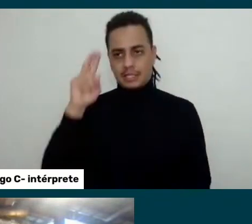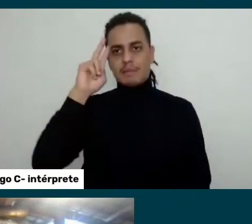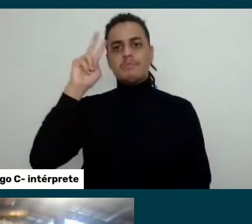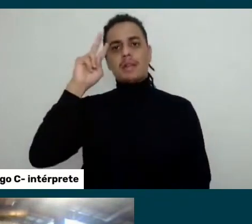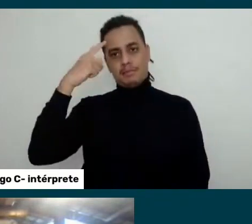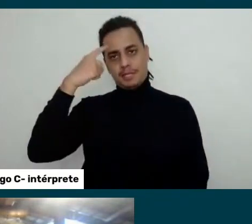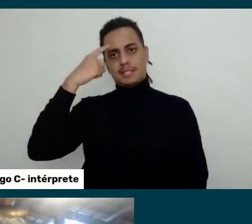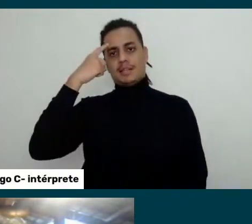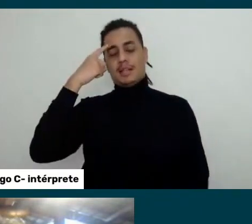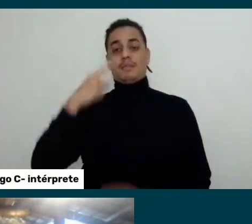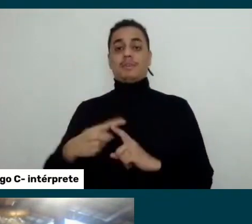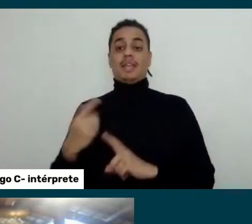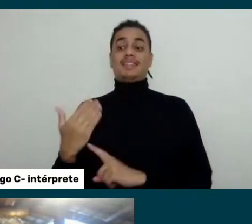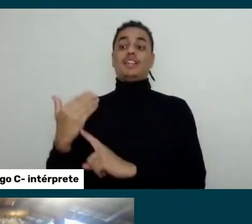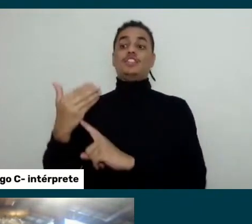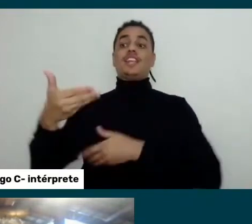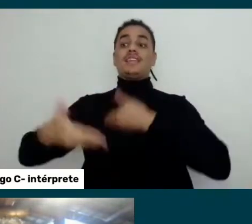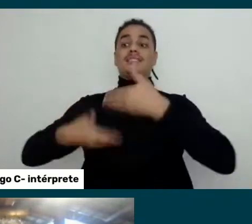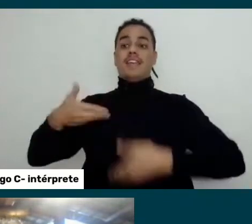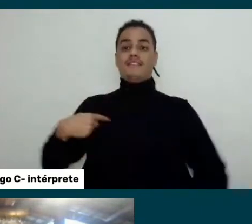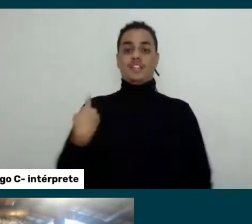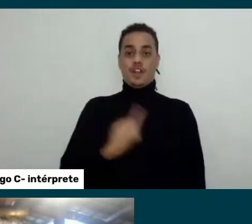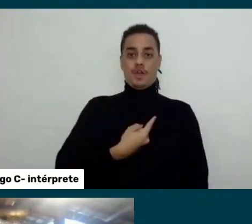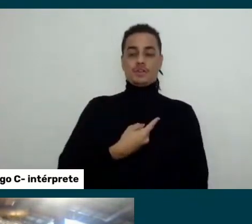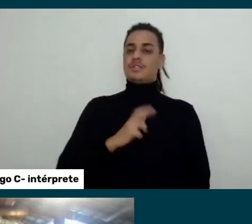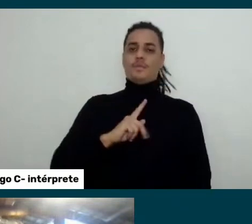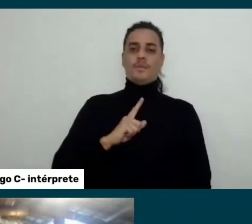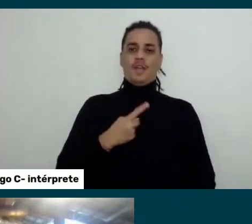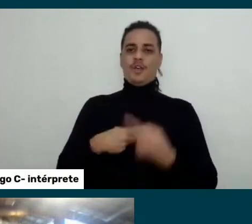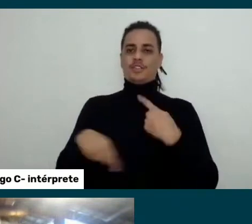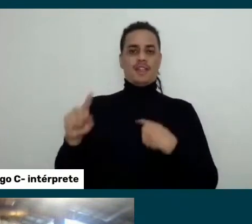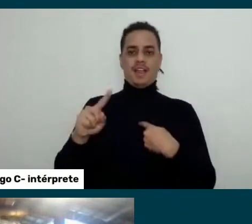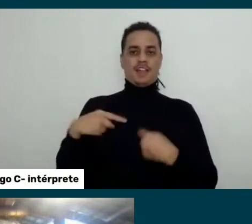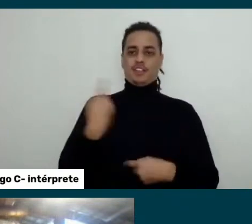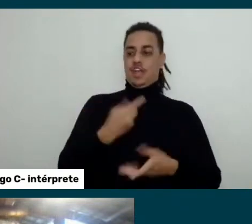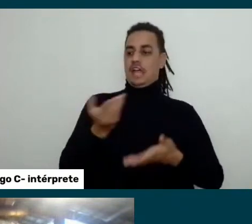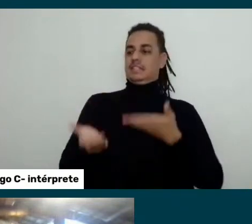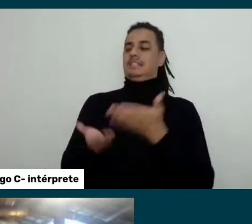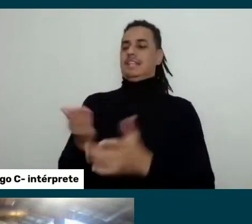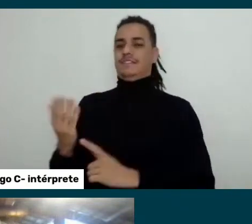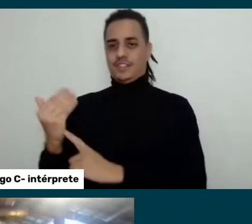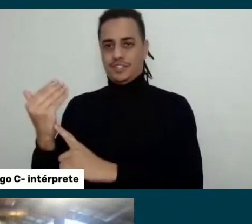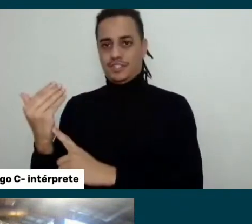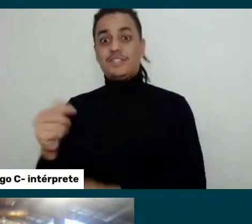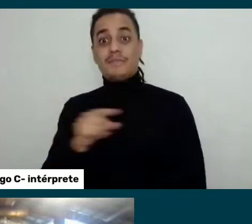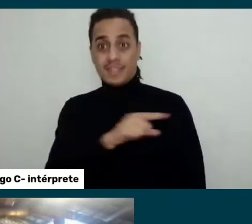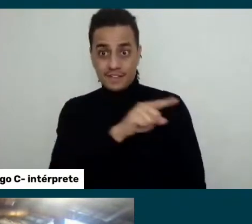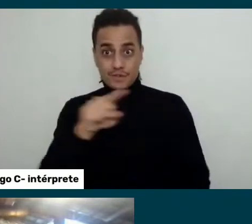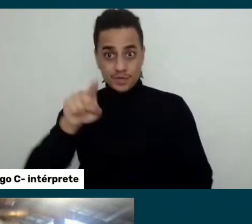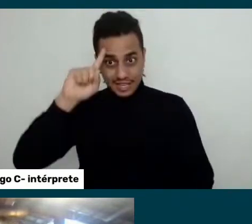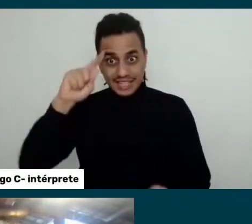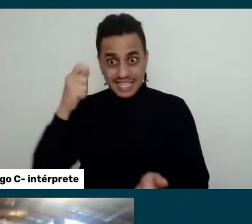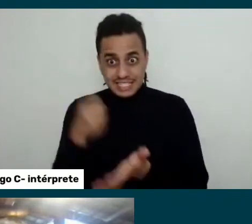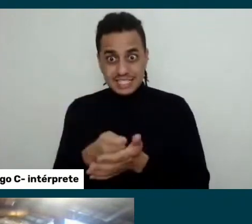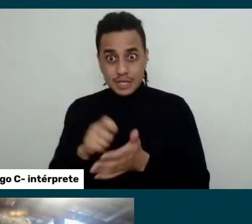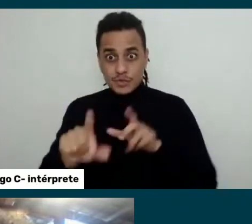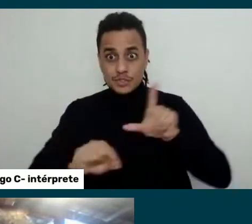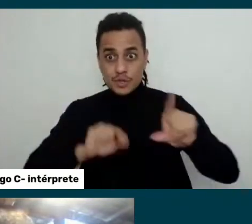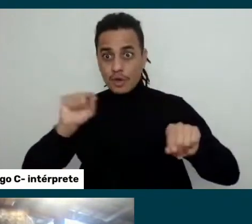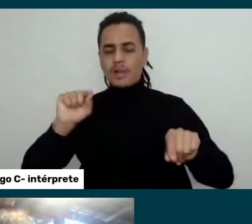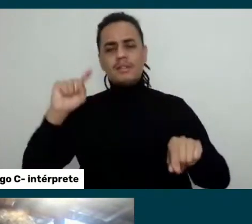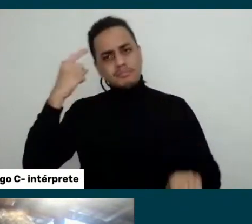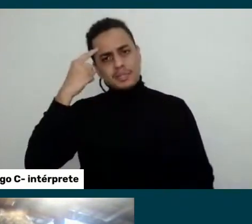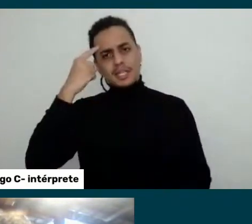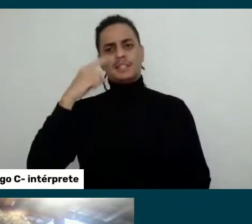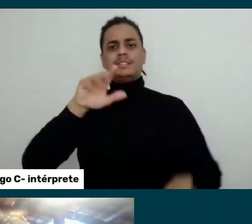tecnologia, ela é que nos serve, e não o contrário. Então, para você que é tomador de decisão, pense nisso ao convocar